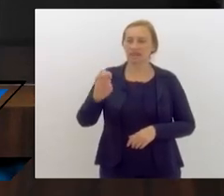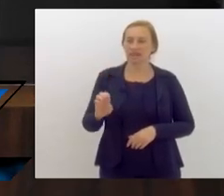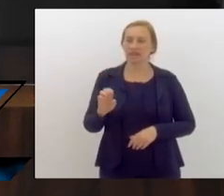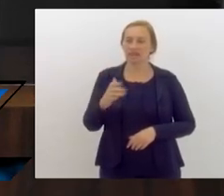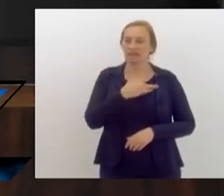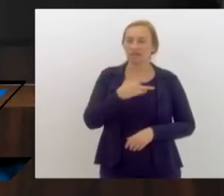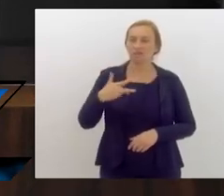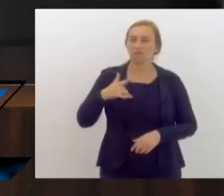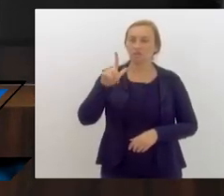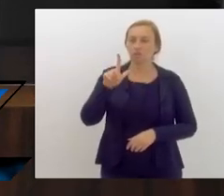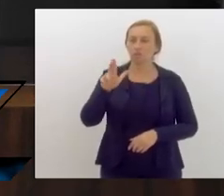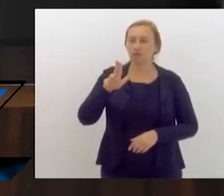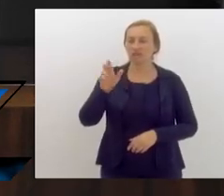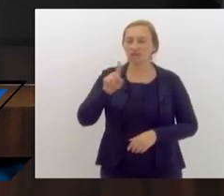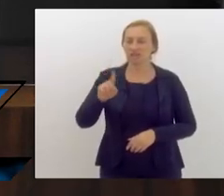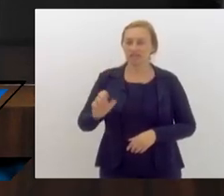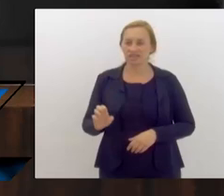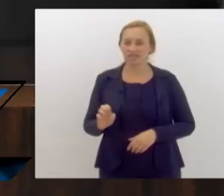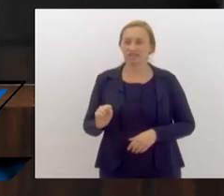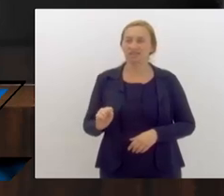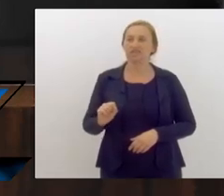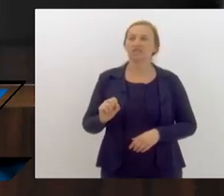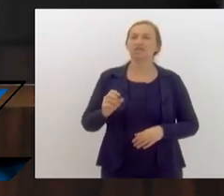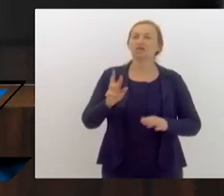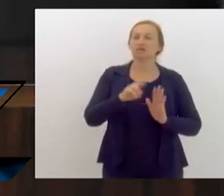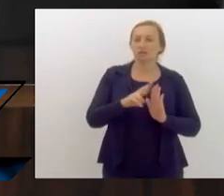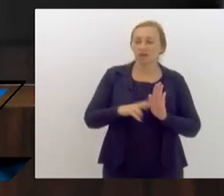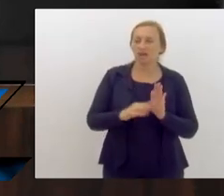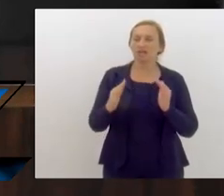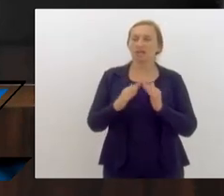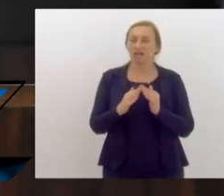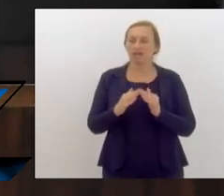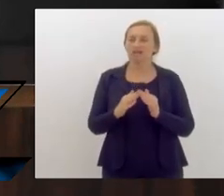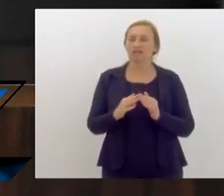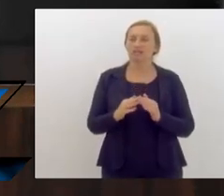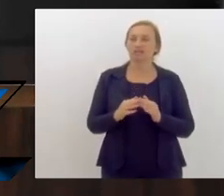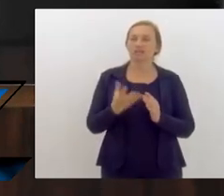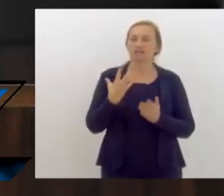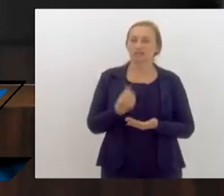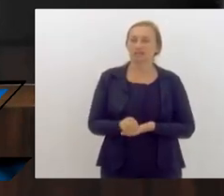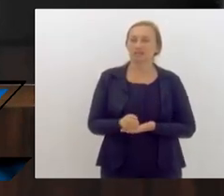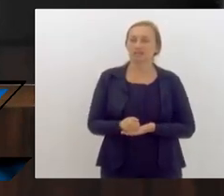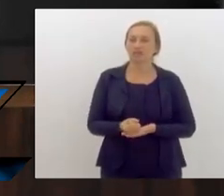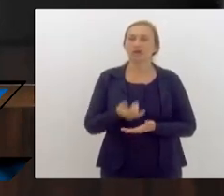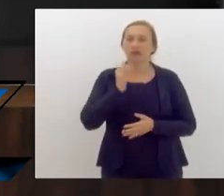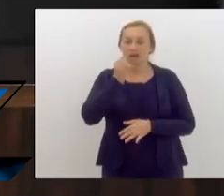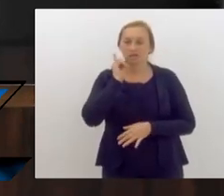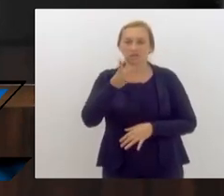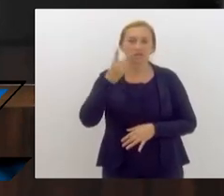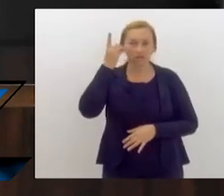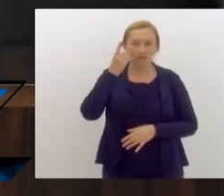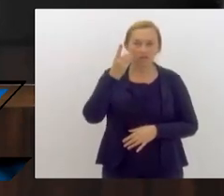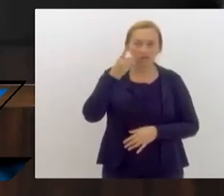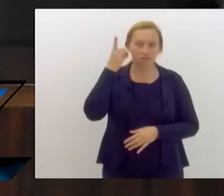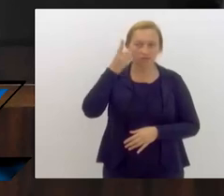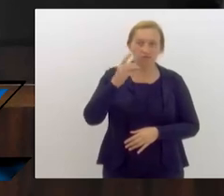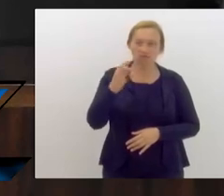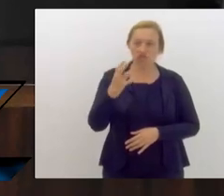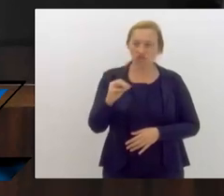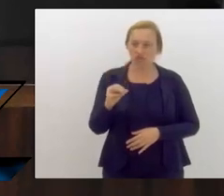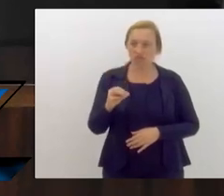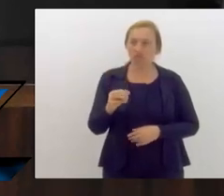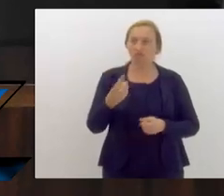Melo parecendo a comissão de normas internas e proposições externas favorável relator Deputado Thiago Pampulha